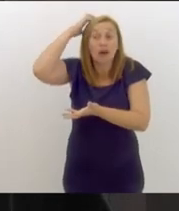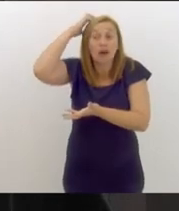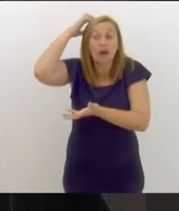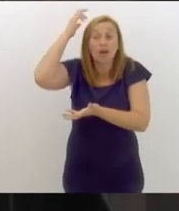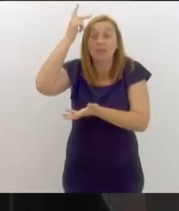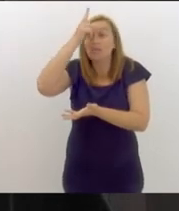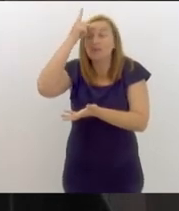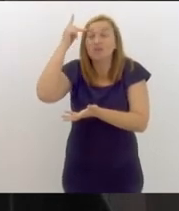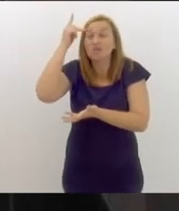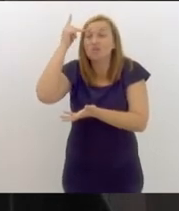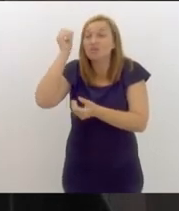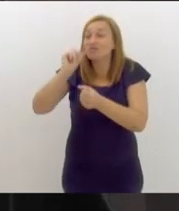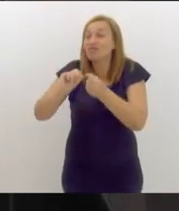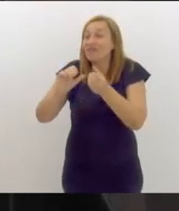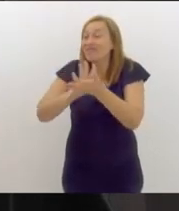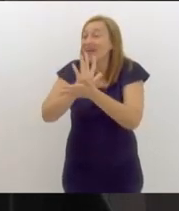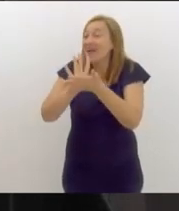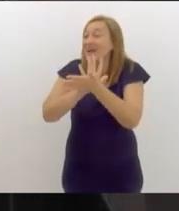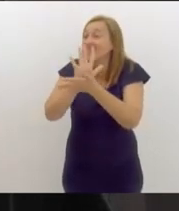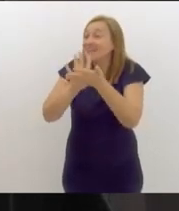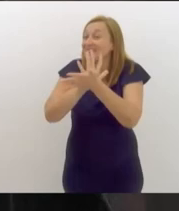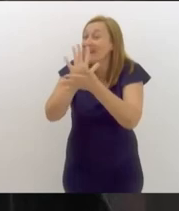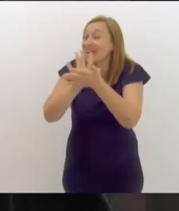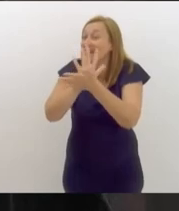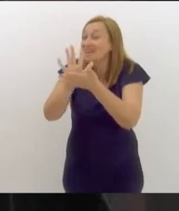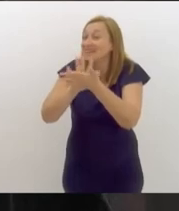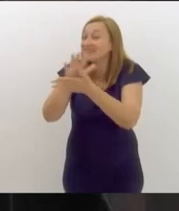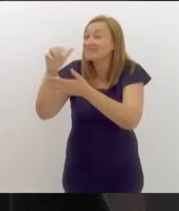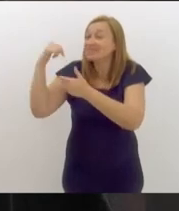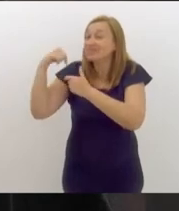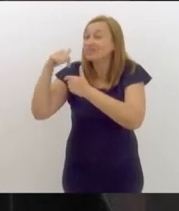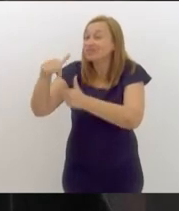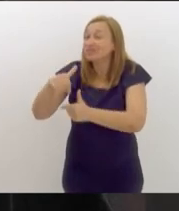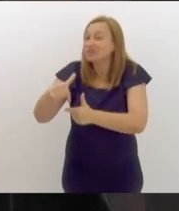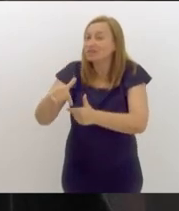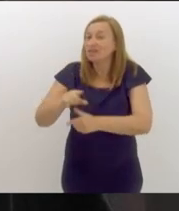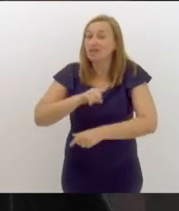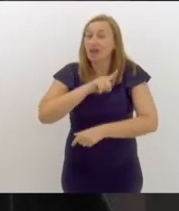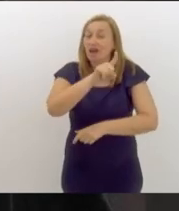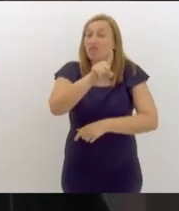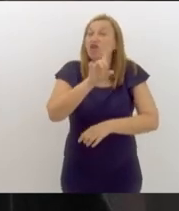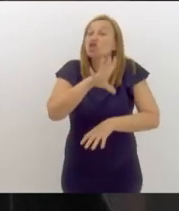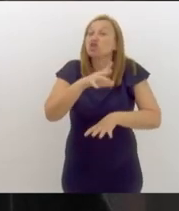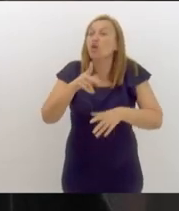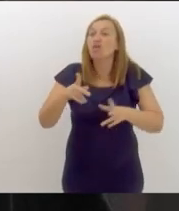nos Patriotas conservadores que estavam lá fora manifestando